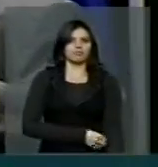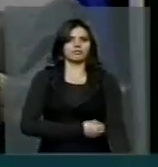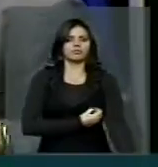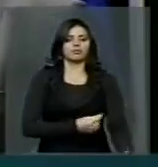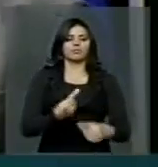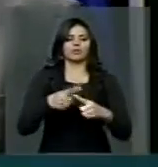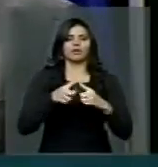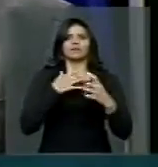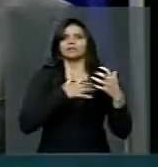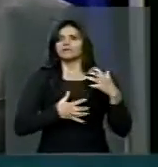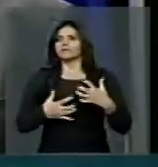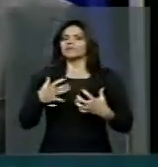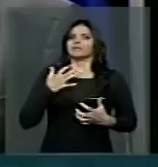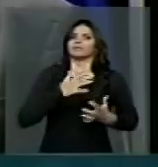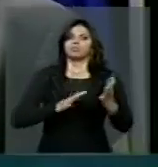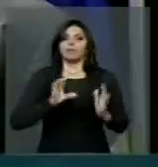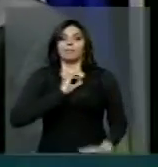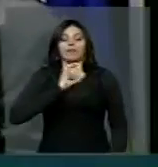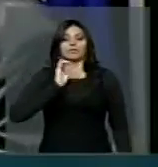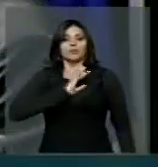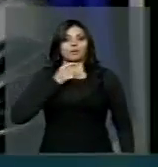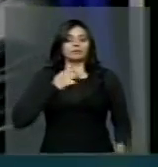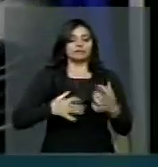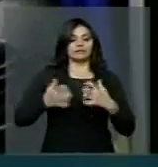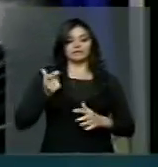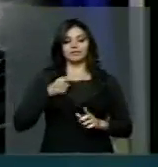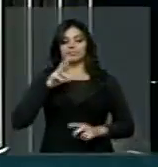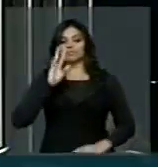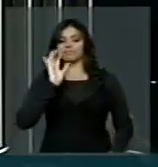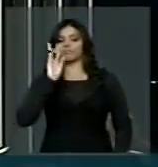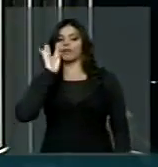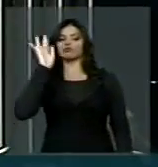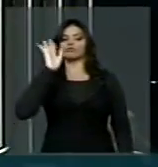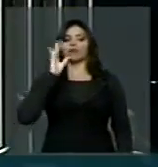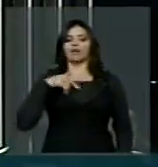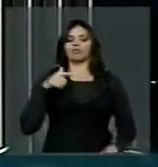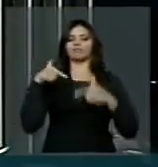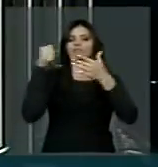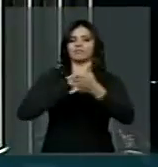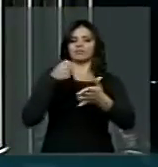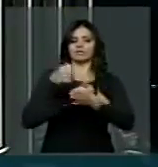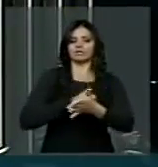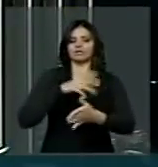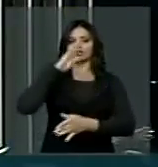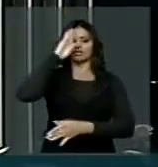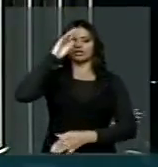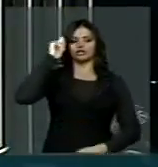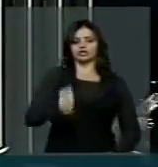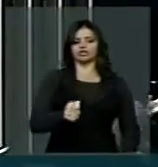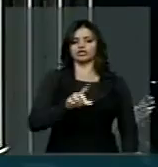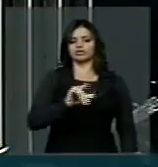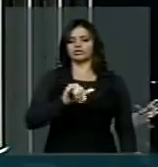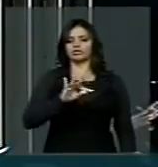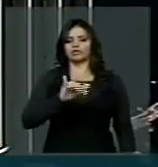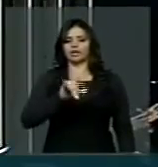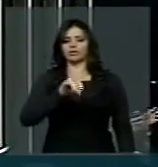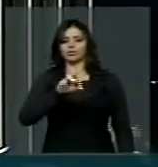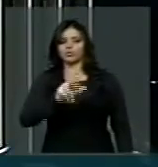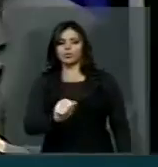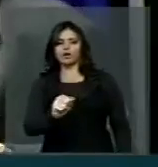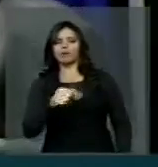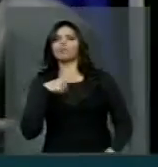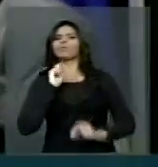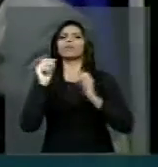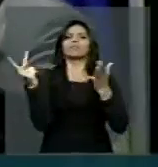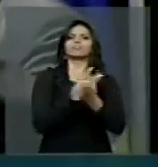era do desespero. Era de imaginar enfrentar uma ditadura militar com alguns golpes